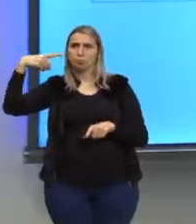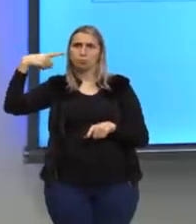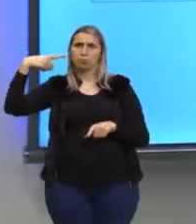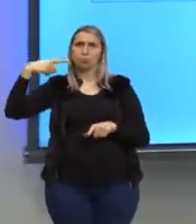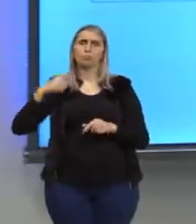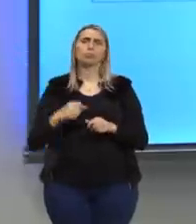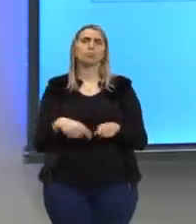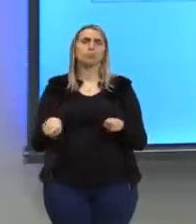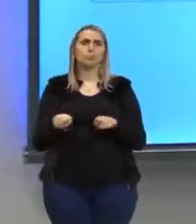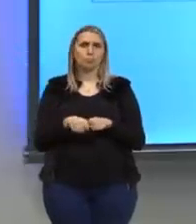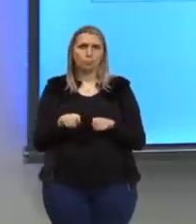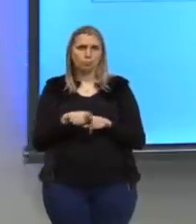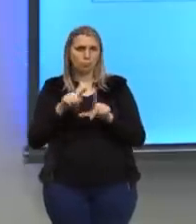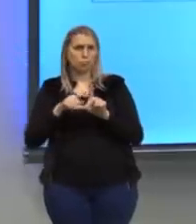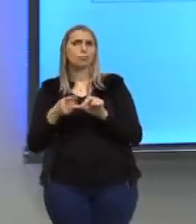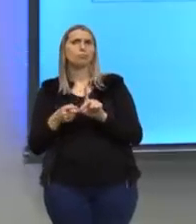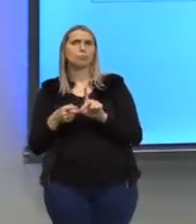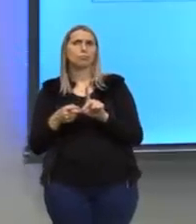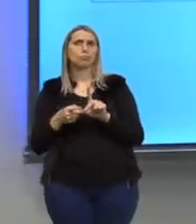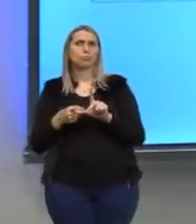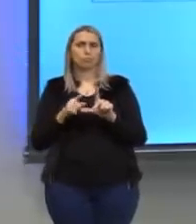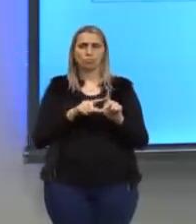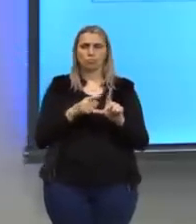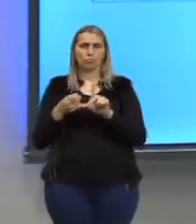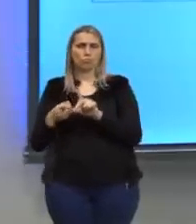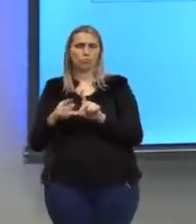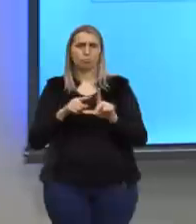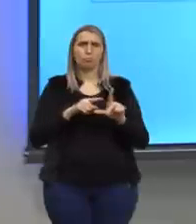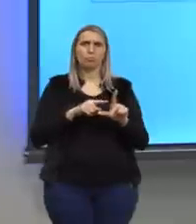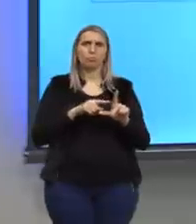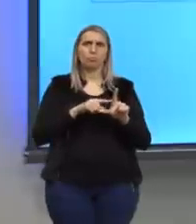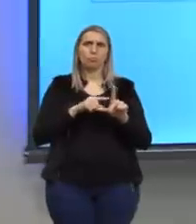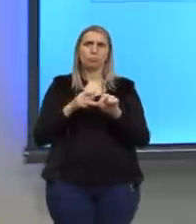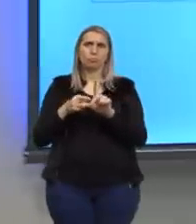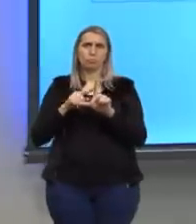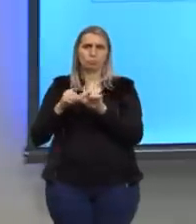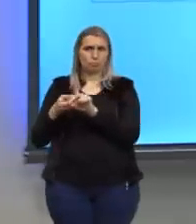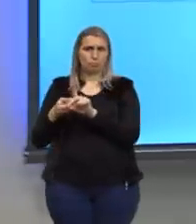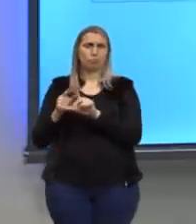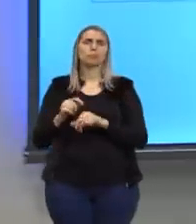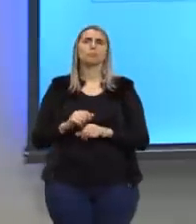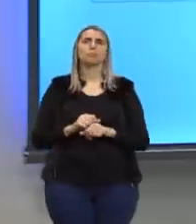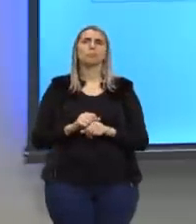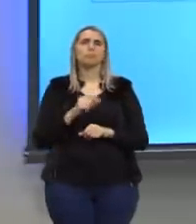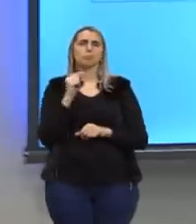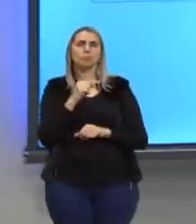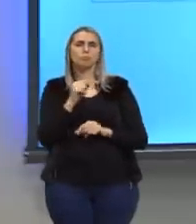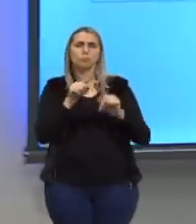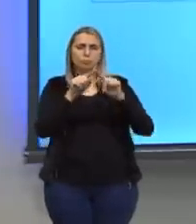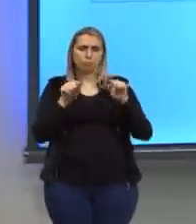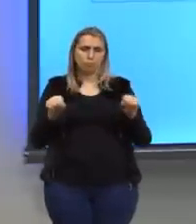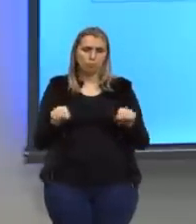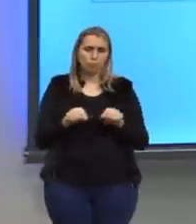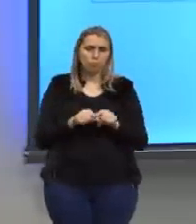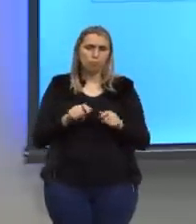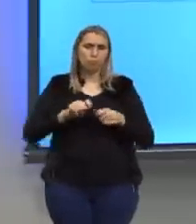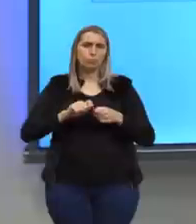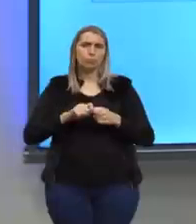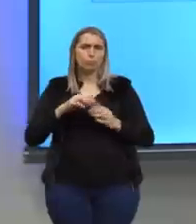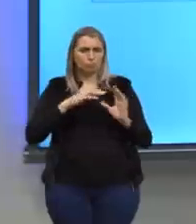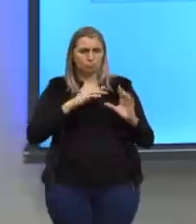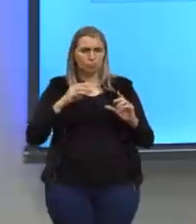Certo? Então, pelo caso do ângulo-ângulo, que é lá da semelhança de triângulos, Esses triângulos formados pela